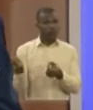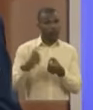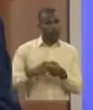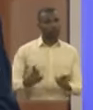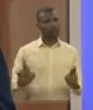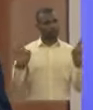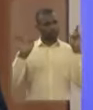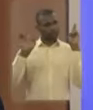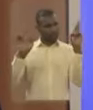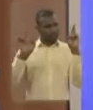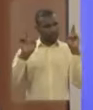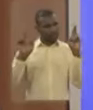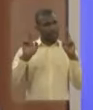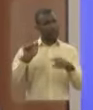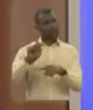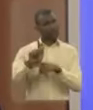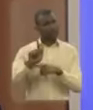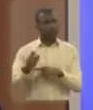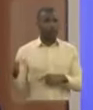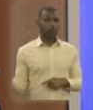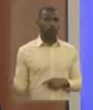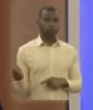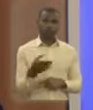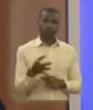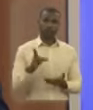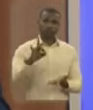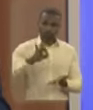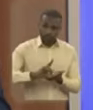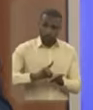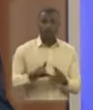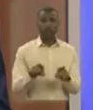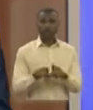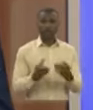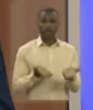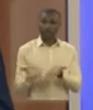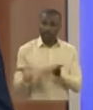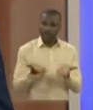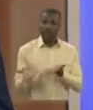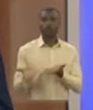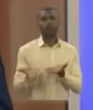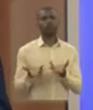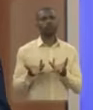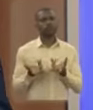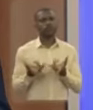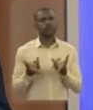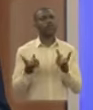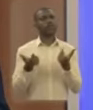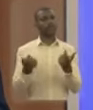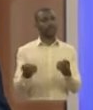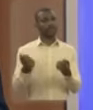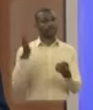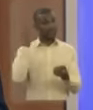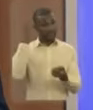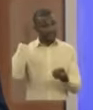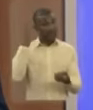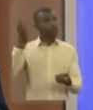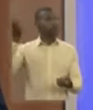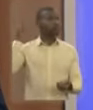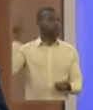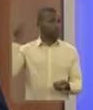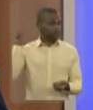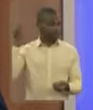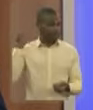esperança numa gestão mais moderna mais eficiente em serviço público de qualidade naquela Santo André que já foi um